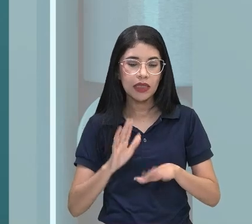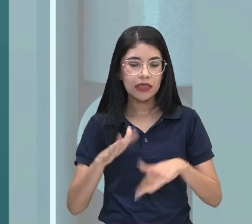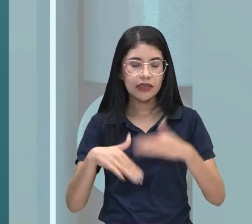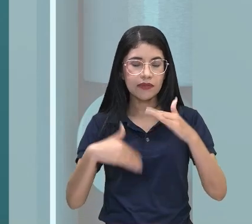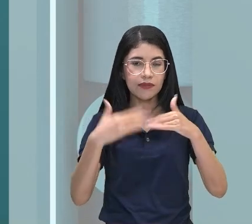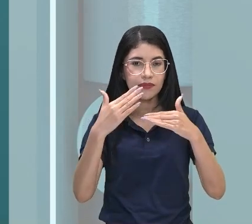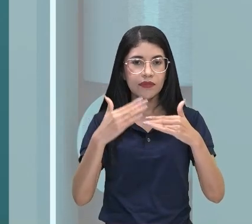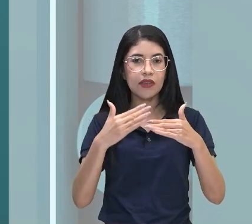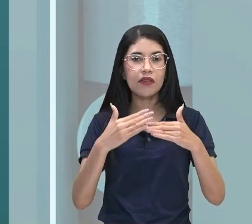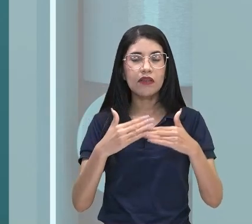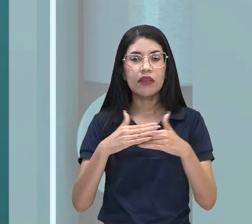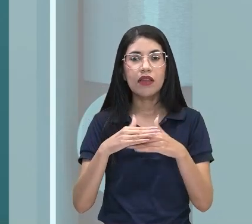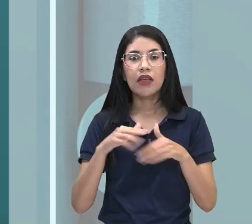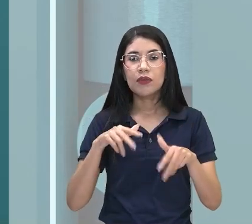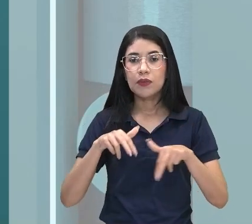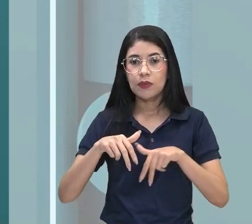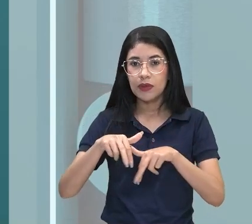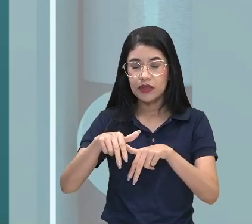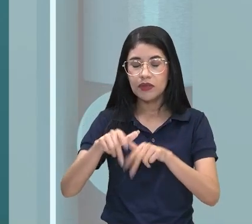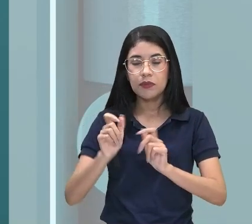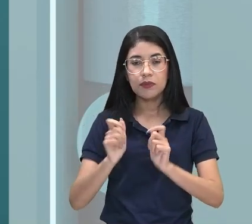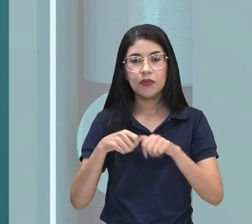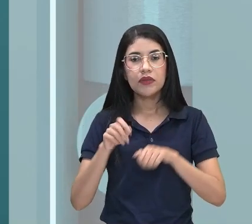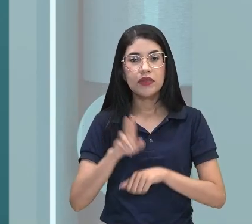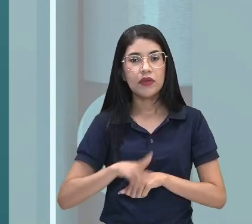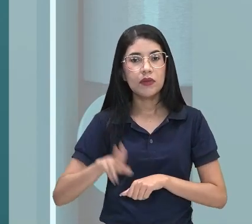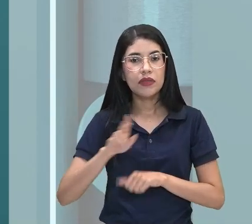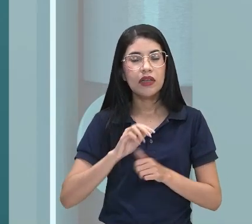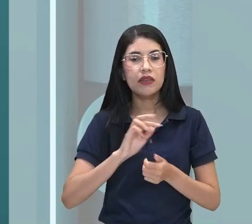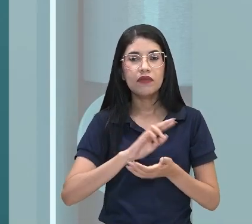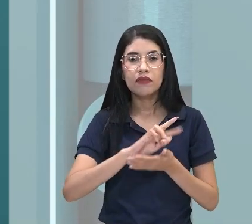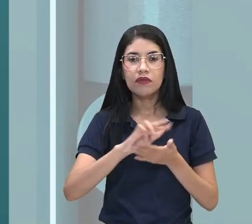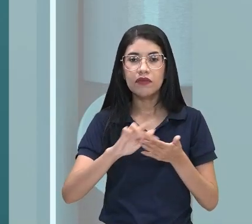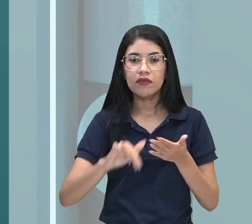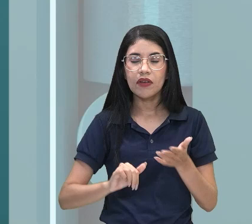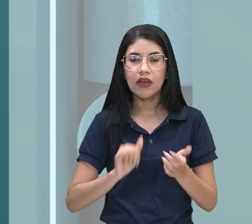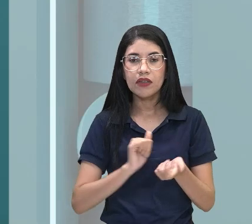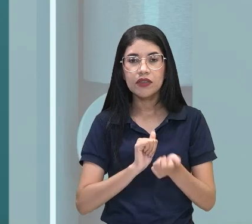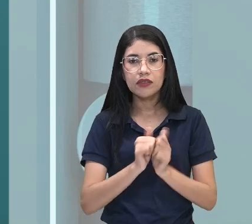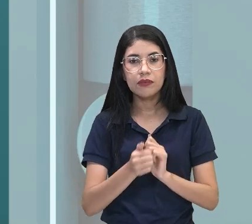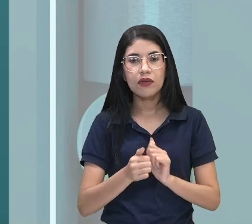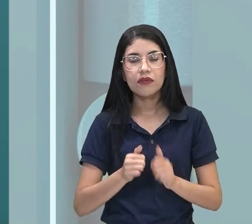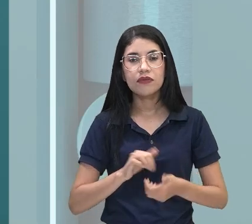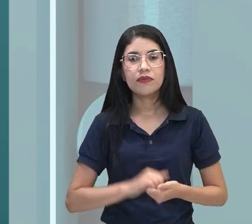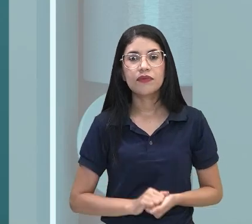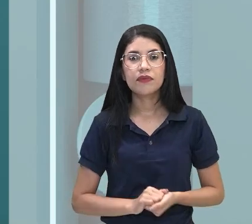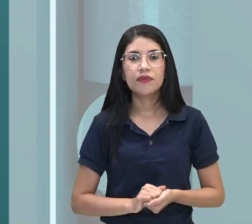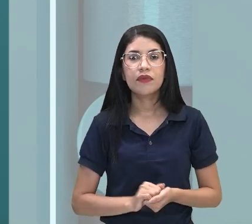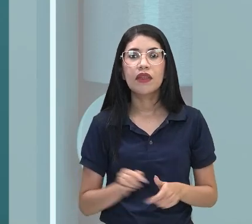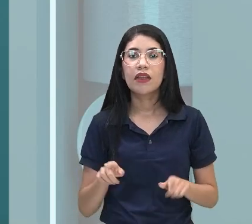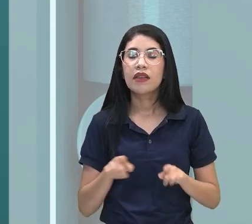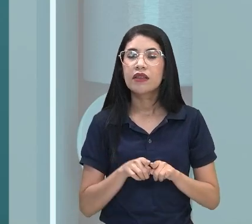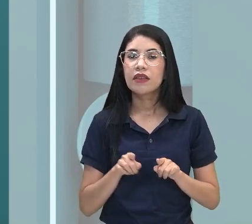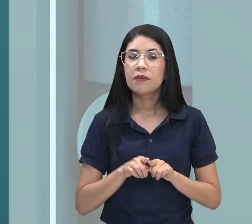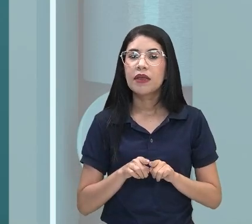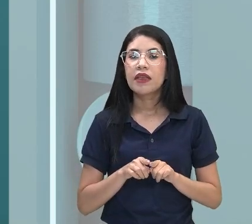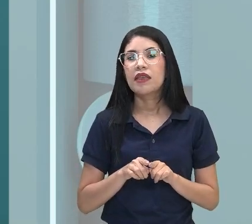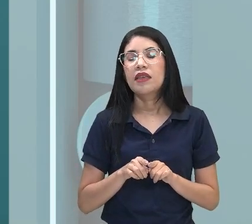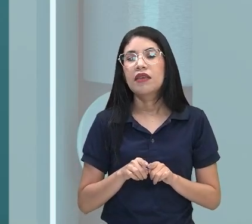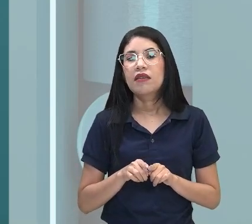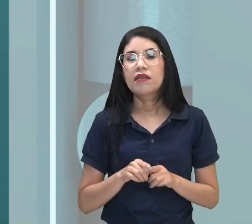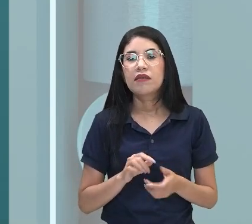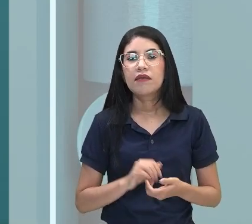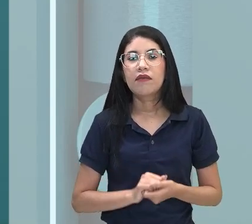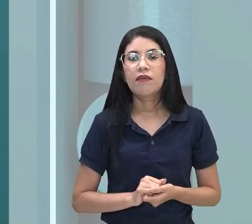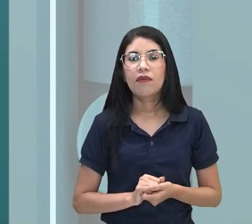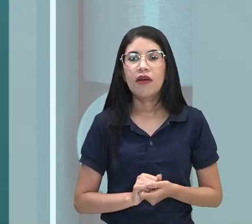desenvolvido nas provas de atletismo pode ser utilizado em diversas outras modalidades. Inclusive indica-se que